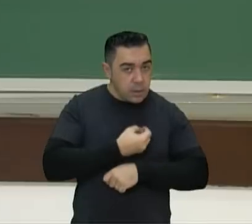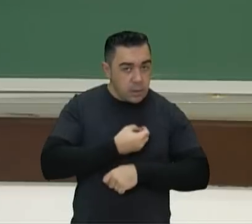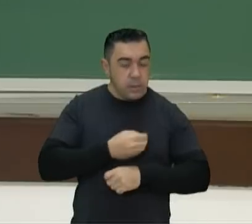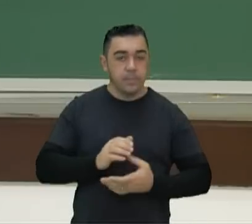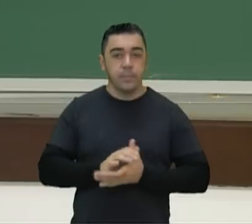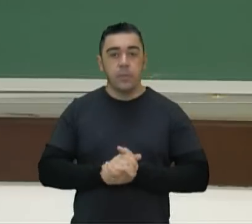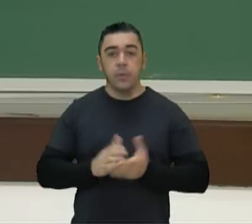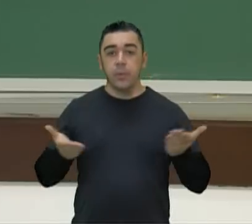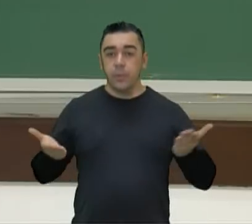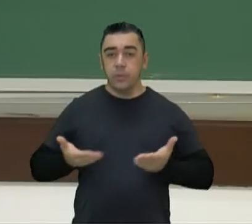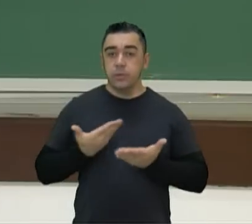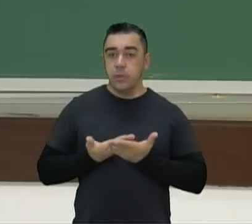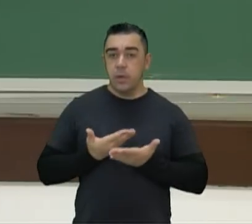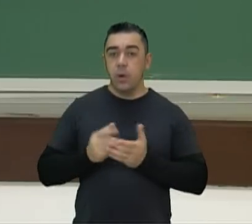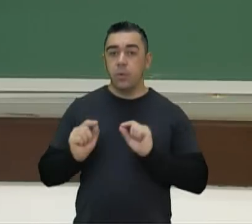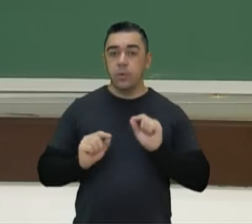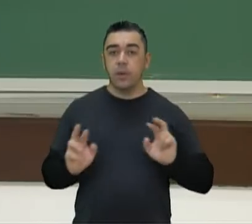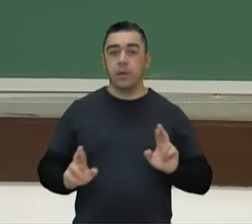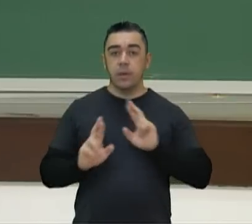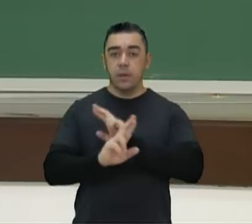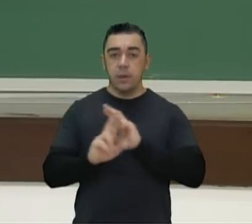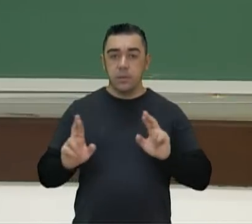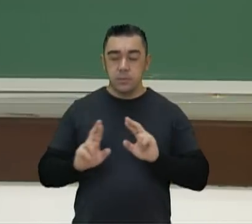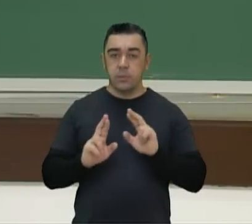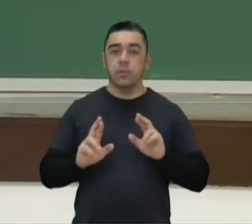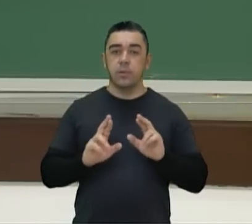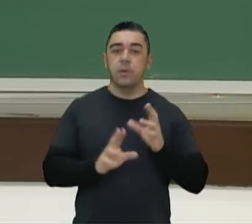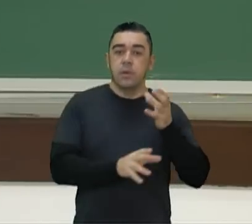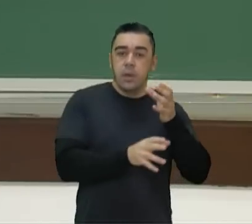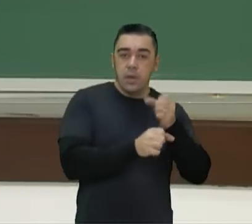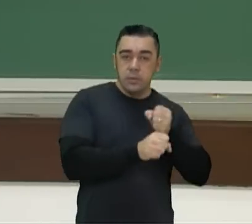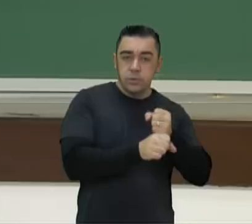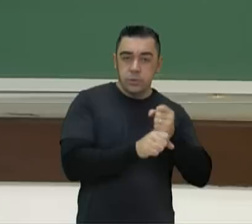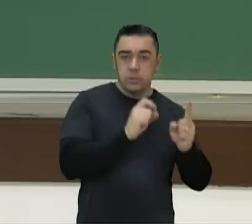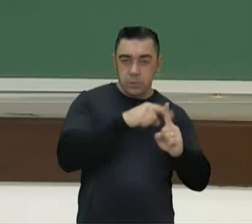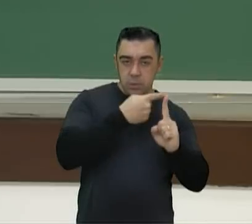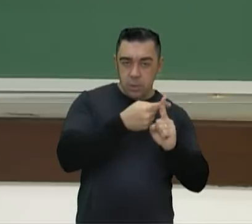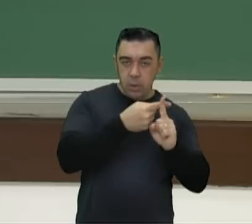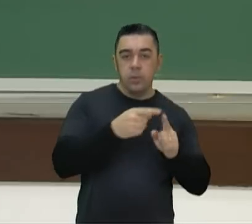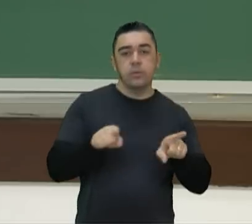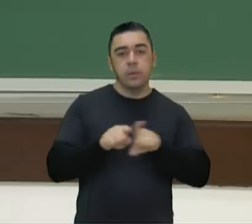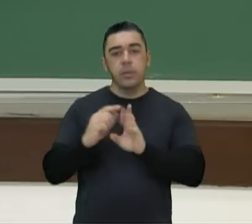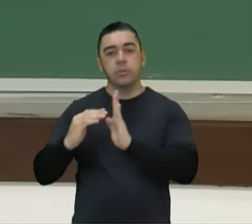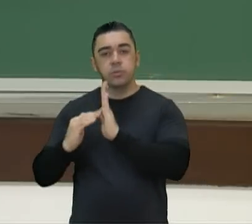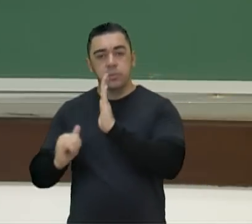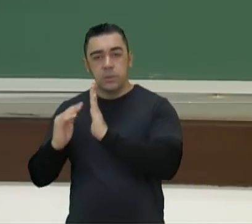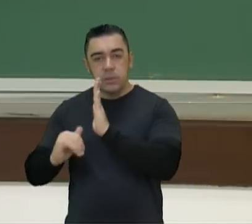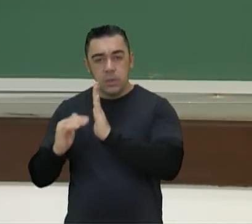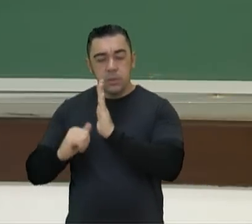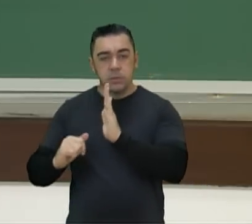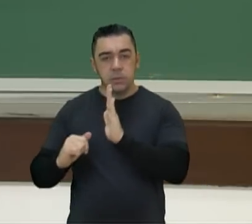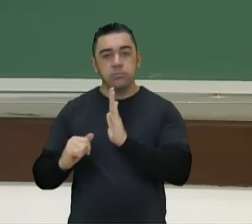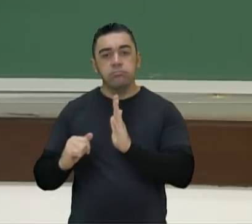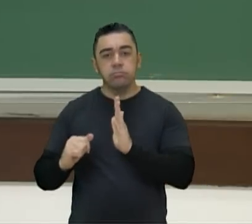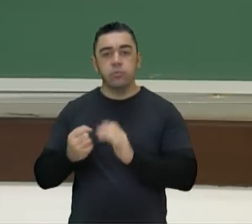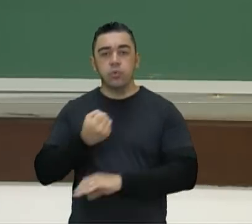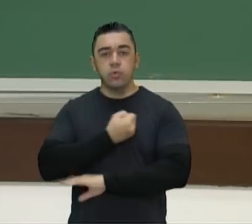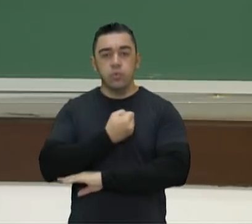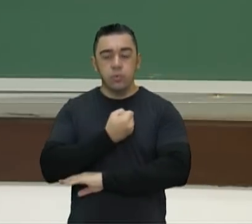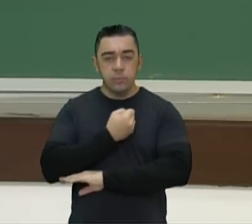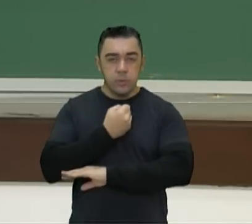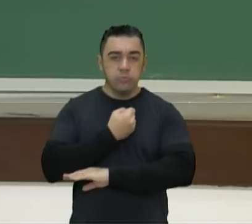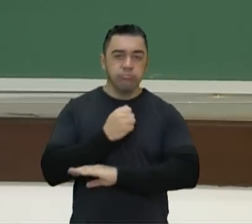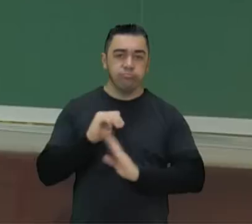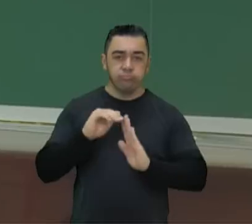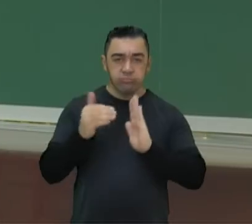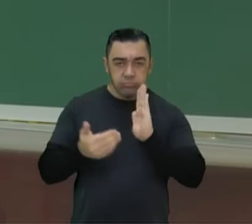é relacionada à adição e subtração de números inteiros. Nessa aula de hoje,